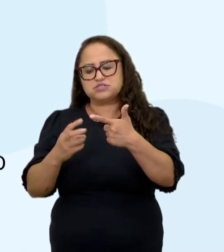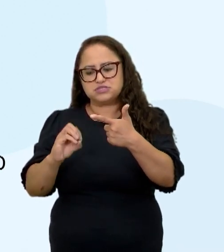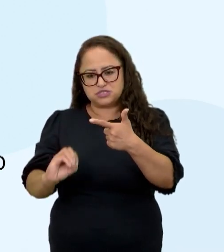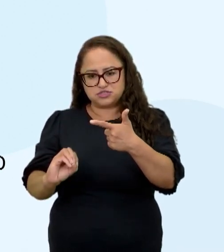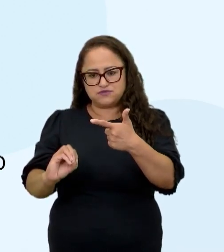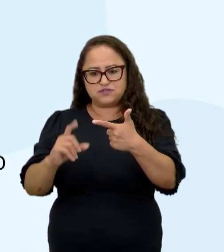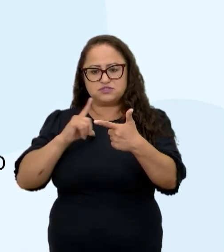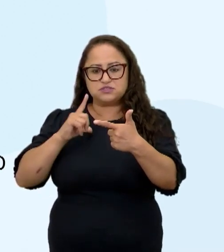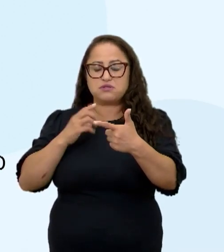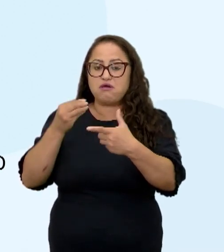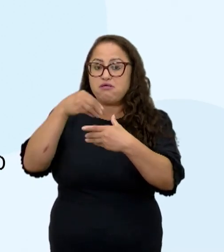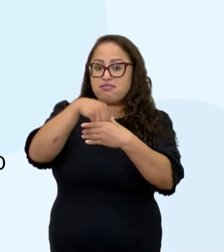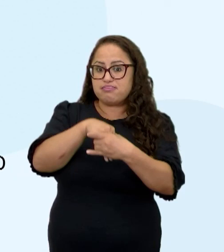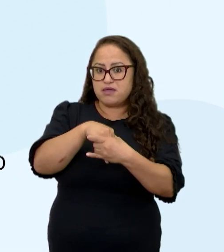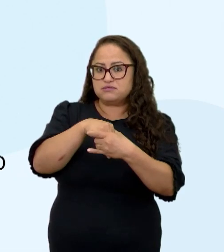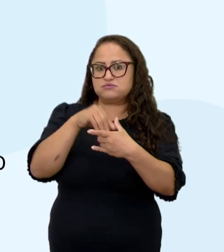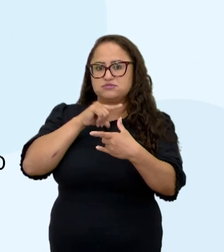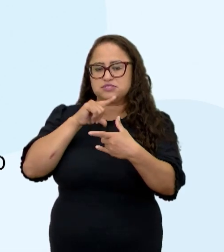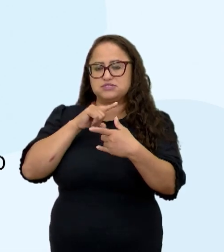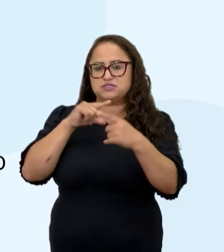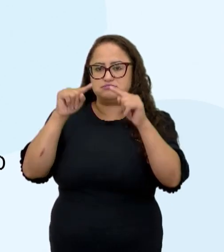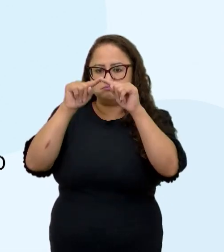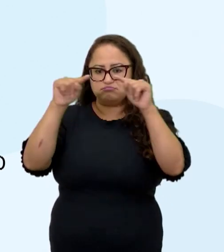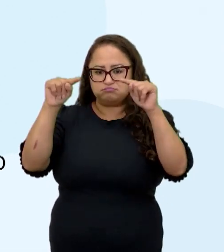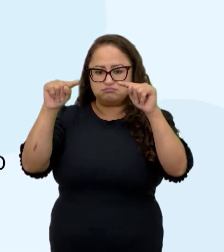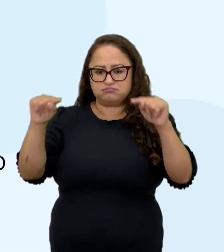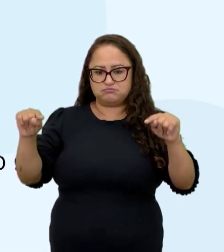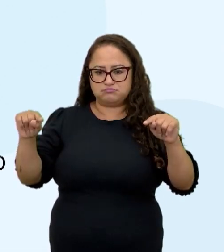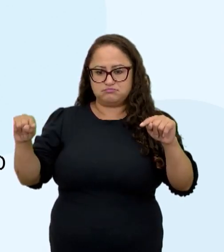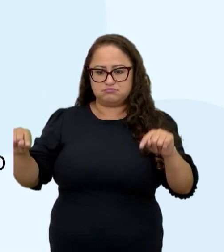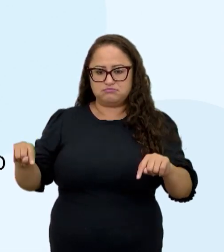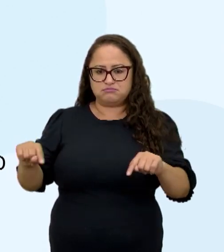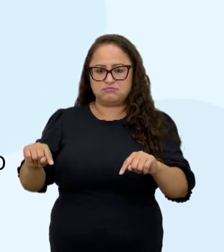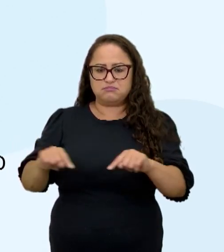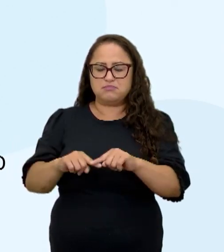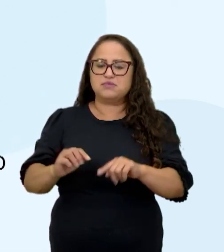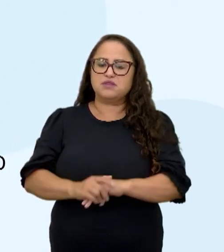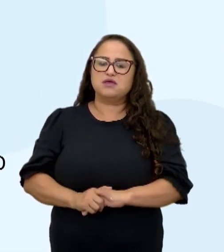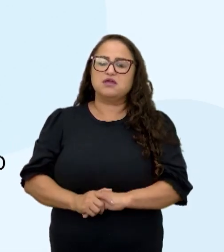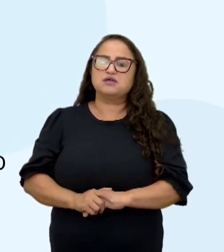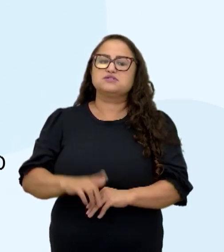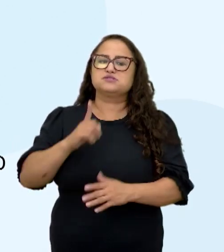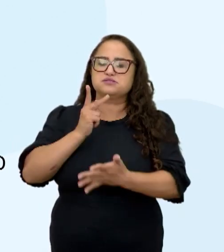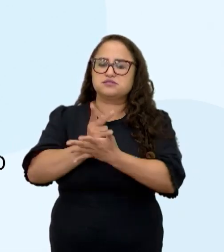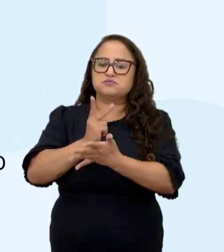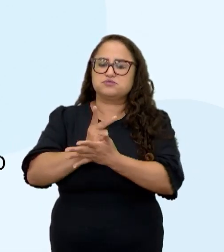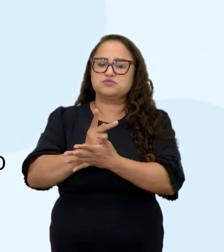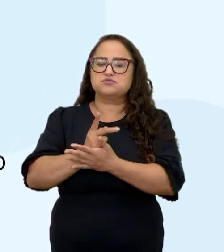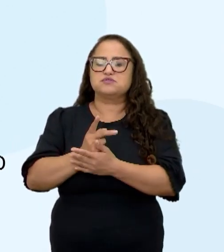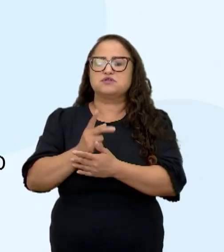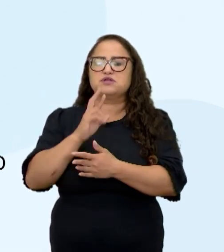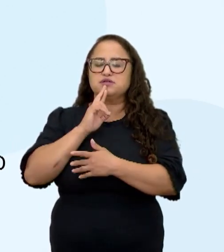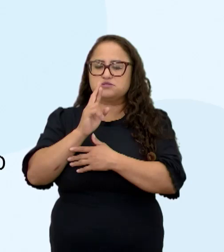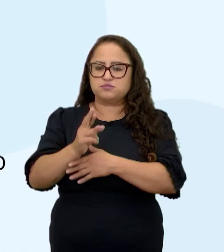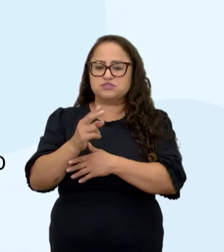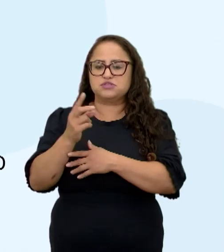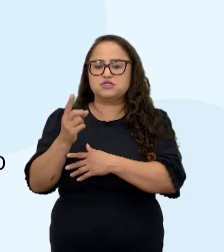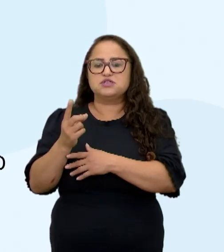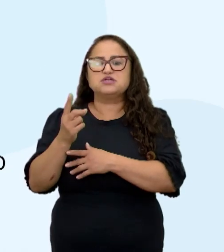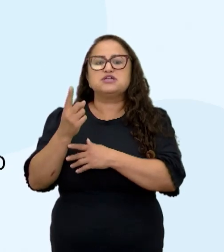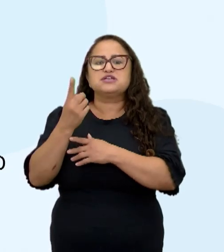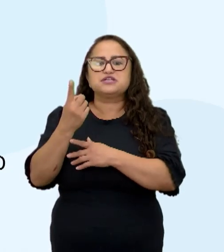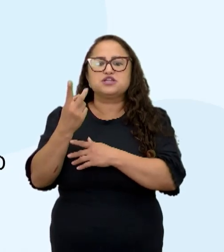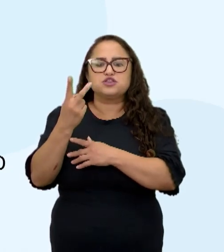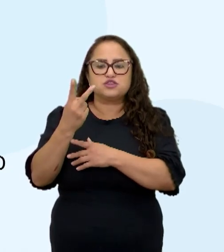que é o ângulo interno do nosso hexágono. Quando eu divido, corto o grau, corto 0, 36 dividido por 12 é 12